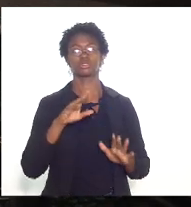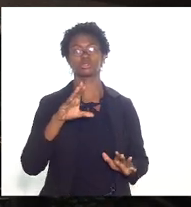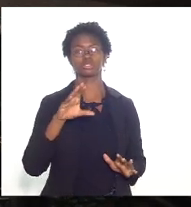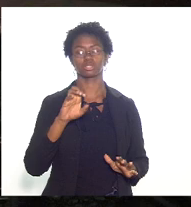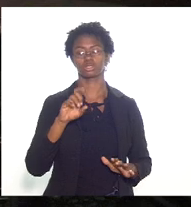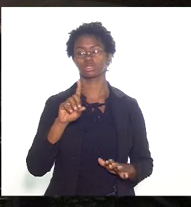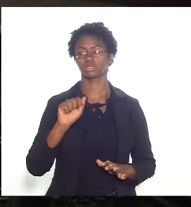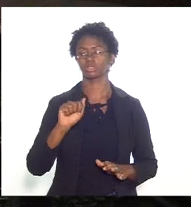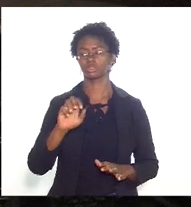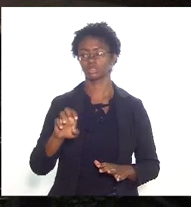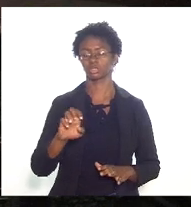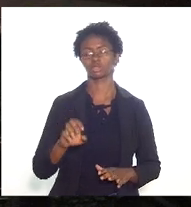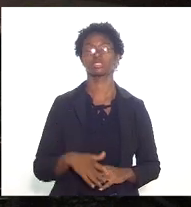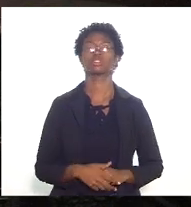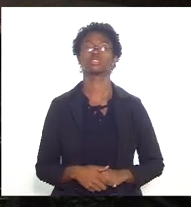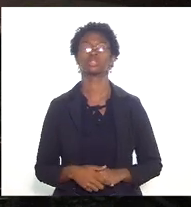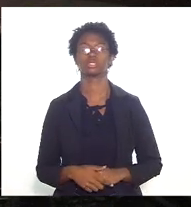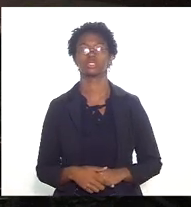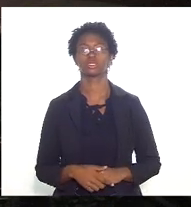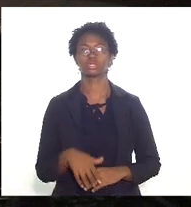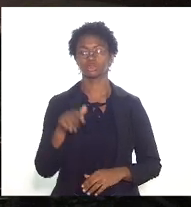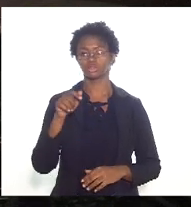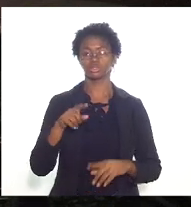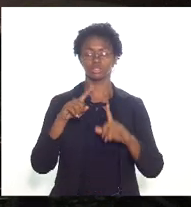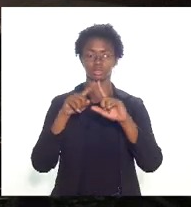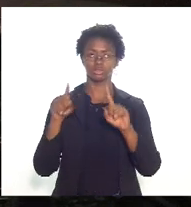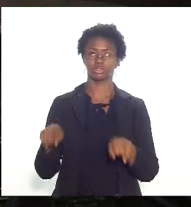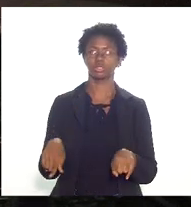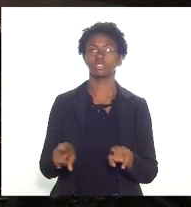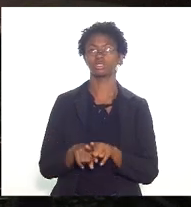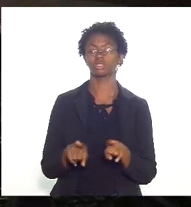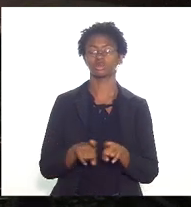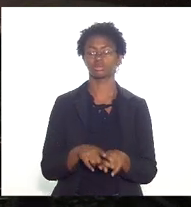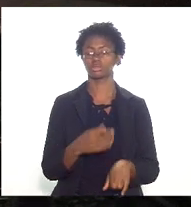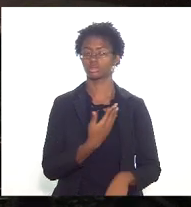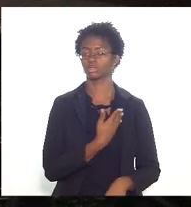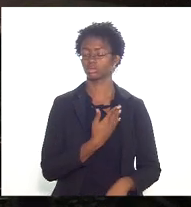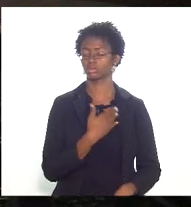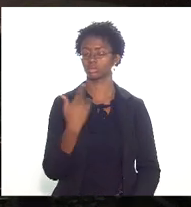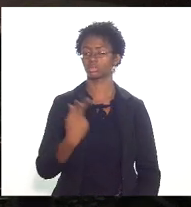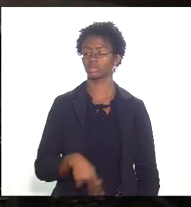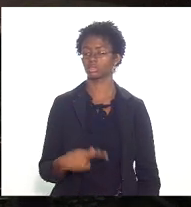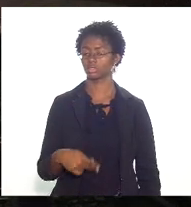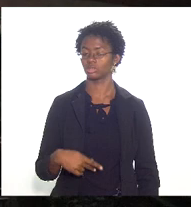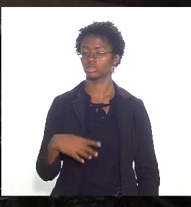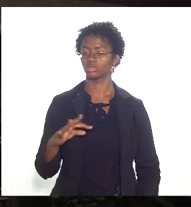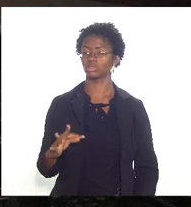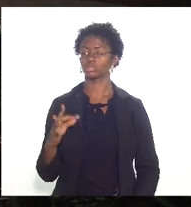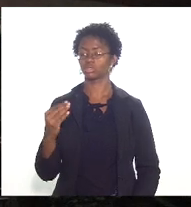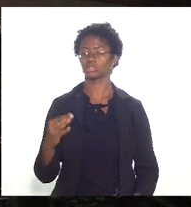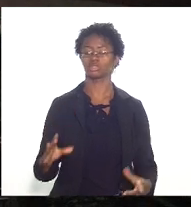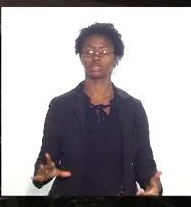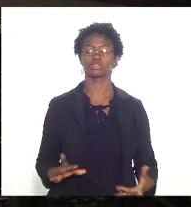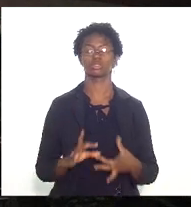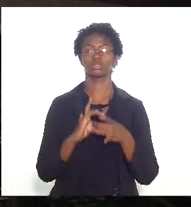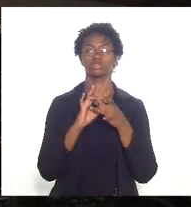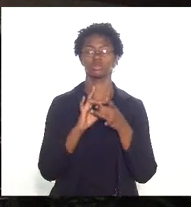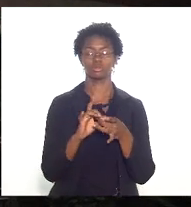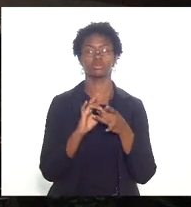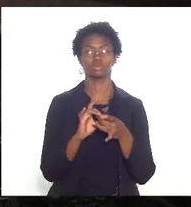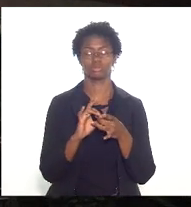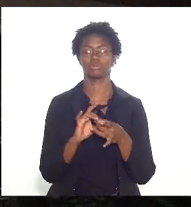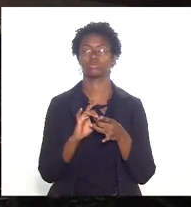você Daiane e principalmente os nossos colegas aqui nessa casa é que se juntem cione